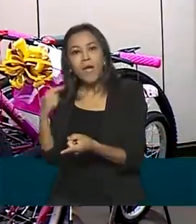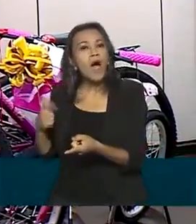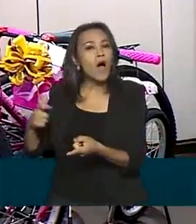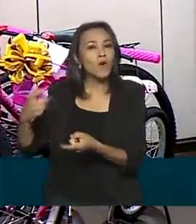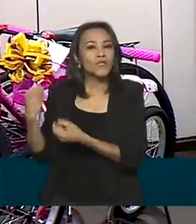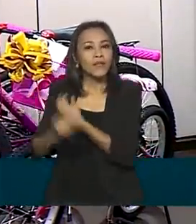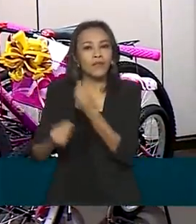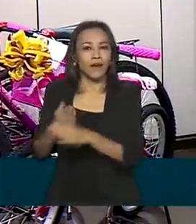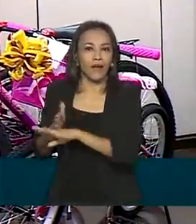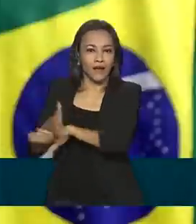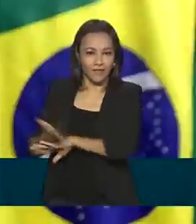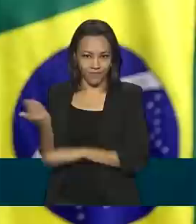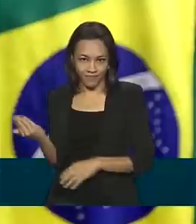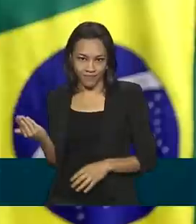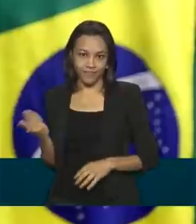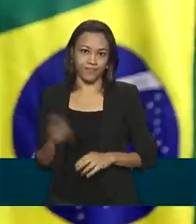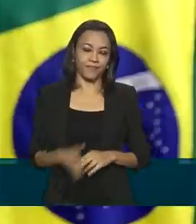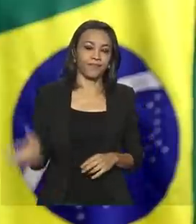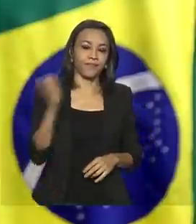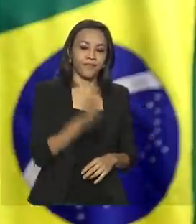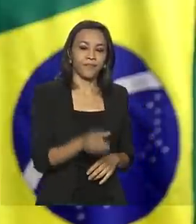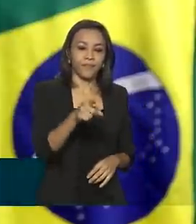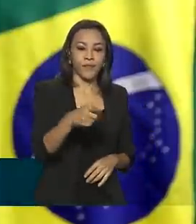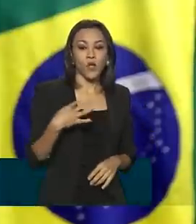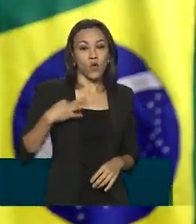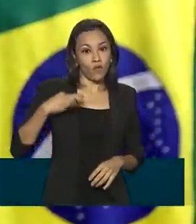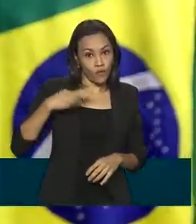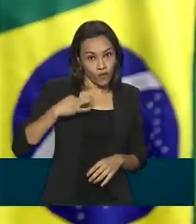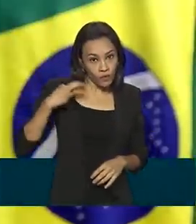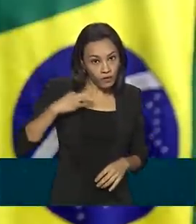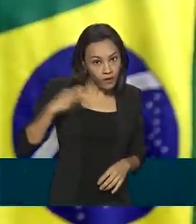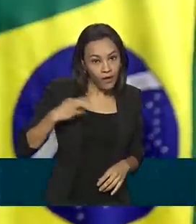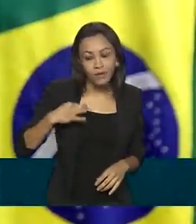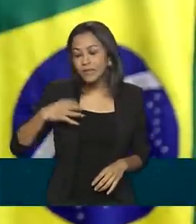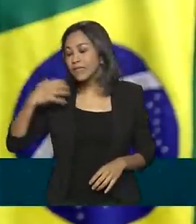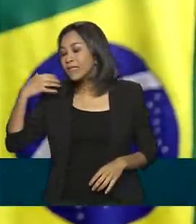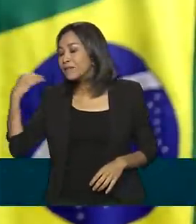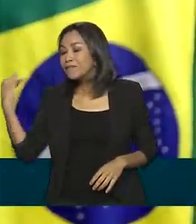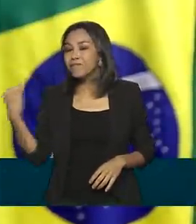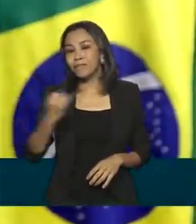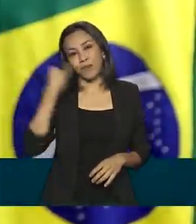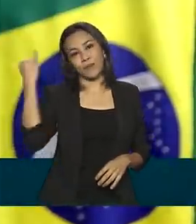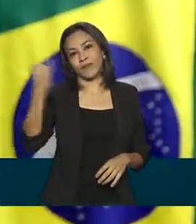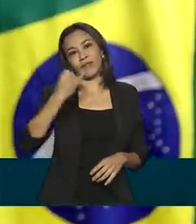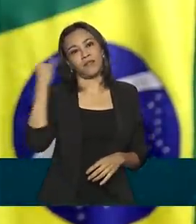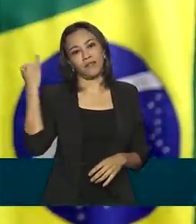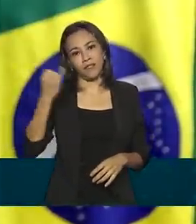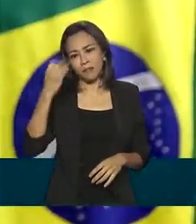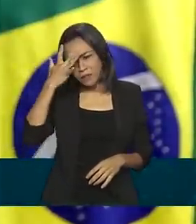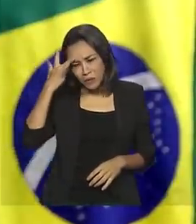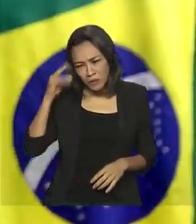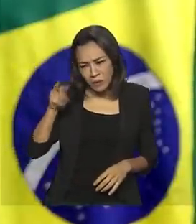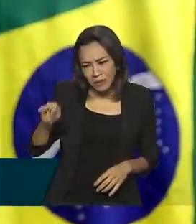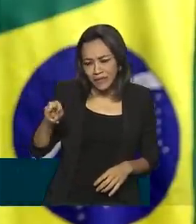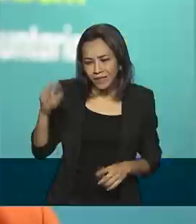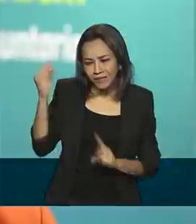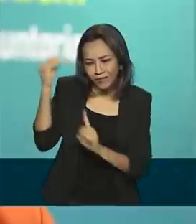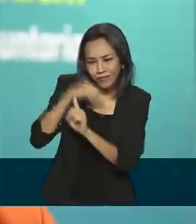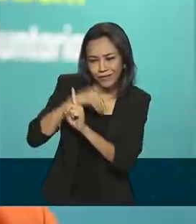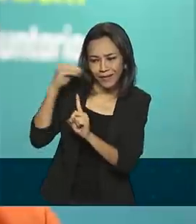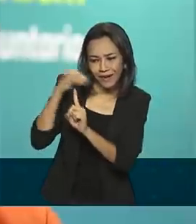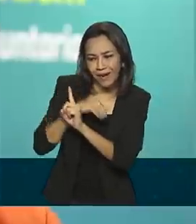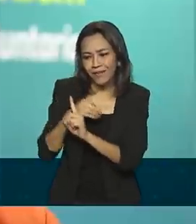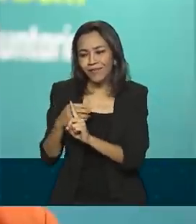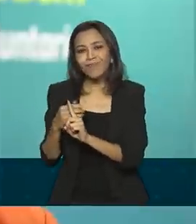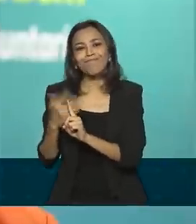gov.br/pátriavoluntária, tudo junto. O voluntariado é uma prática importante em qualquer ação que envolva pessoas em situação de vulnerabilidade. E